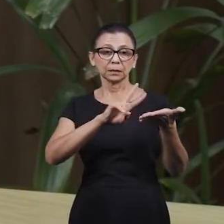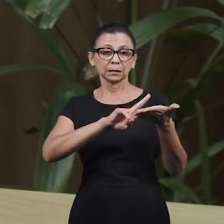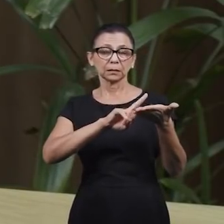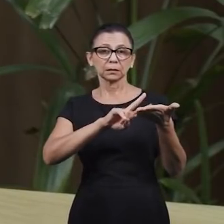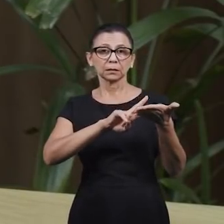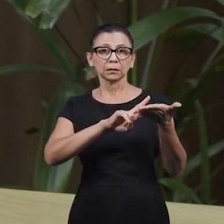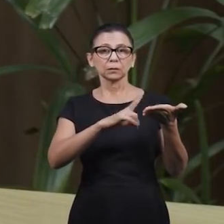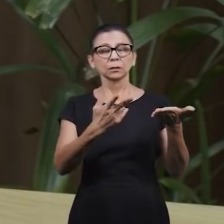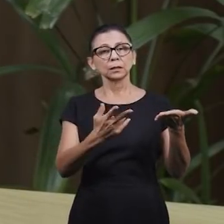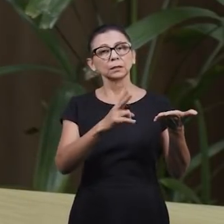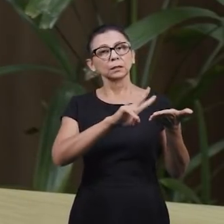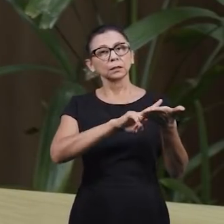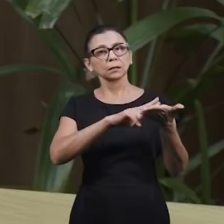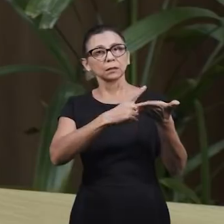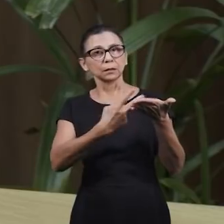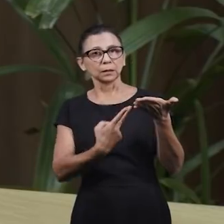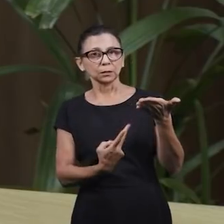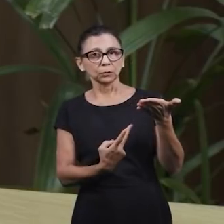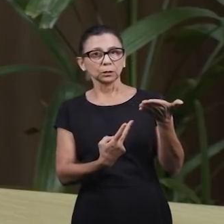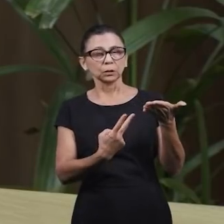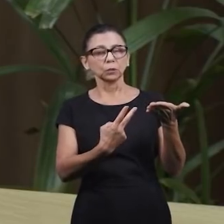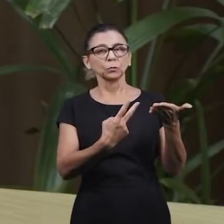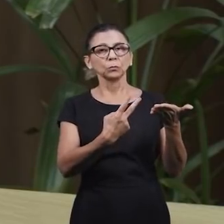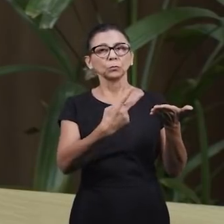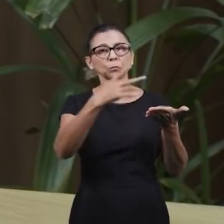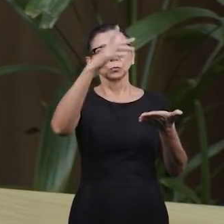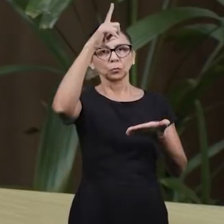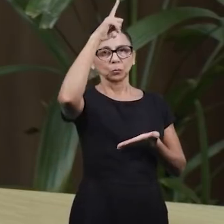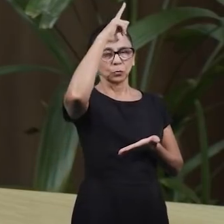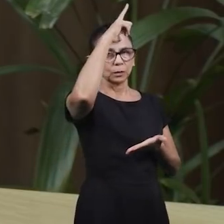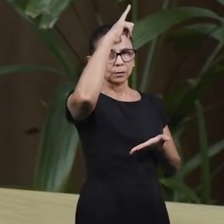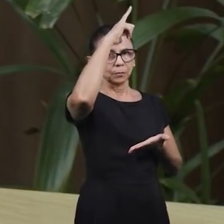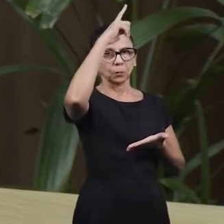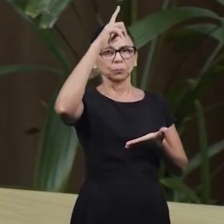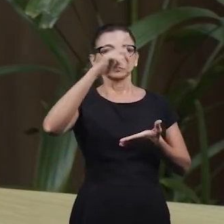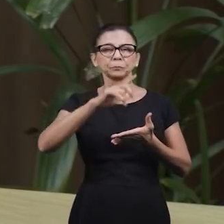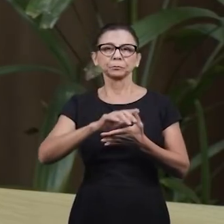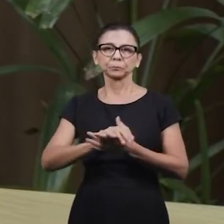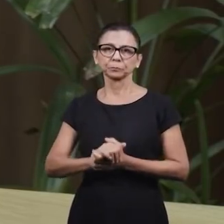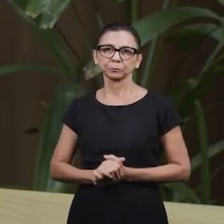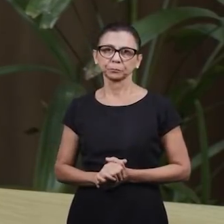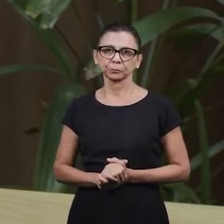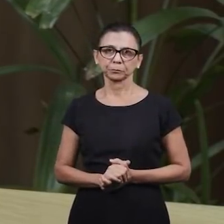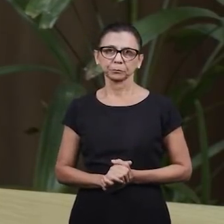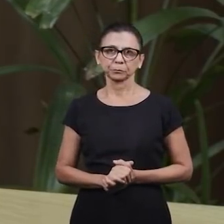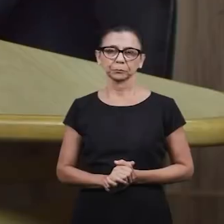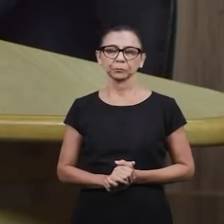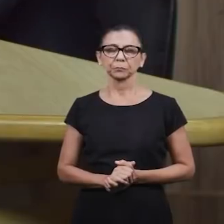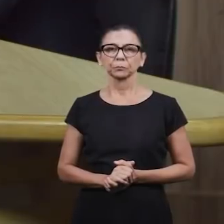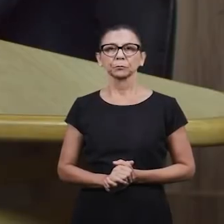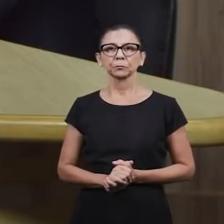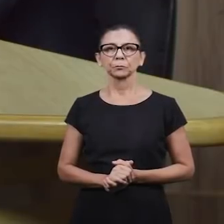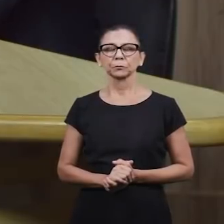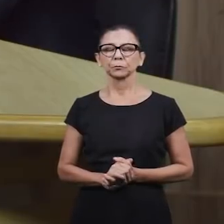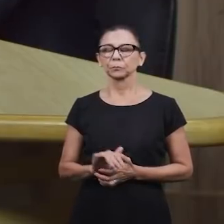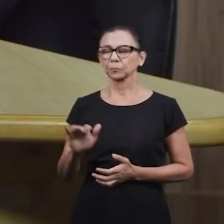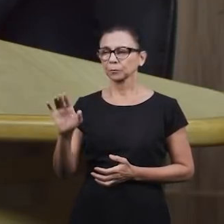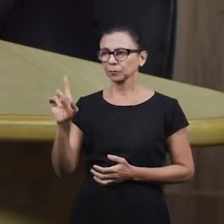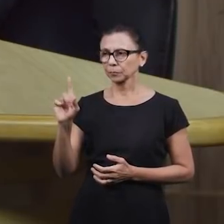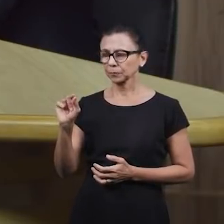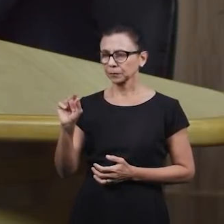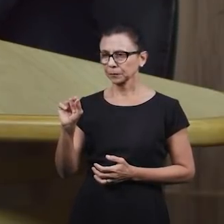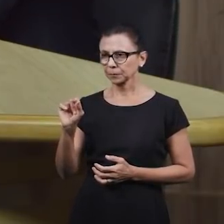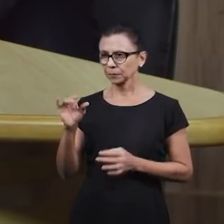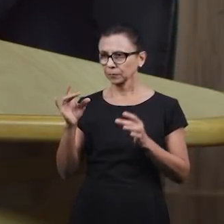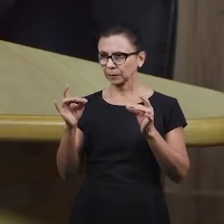nós podemos ter nas nossas mãos esse tesouro inestimável que é a Bíblia, não é? Só fazendo